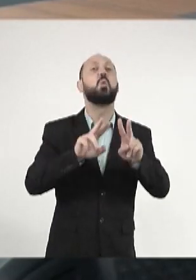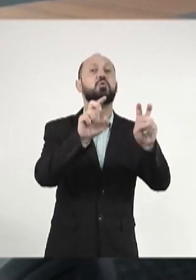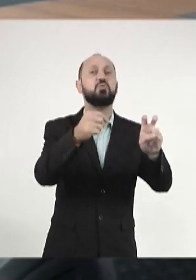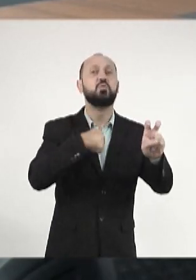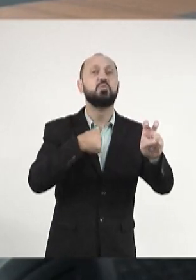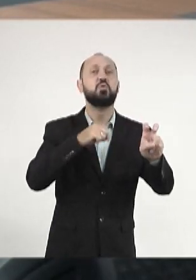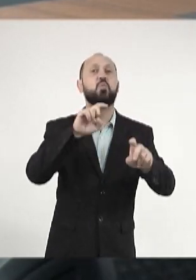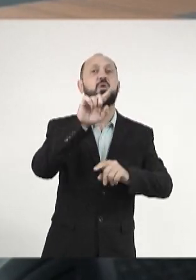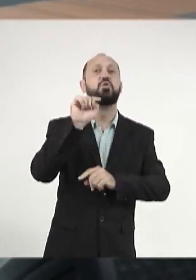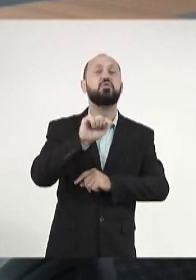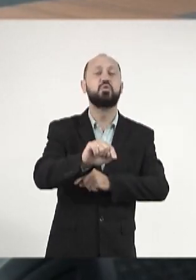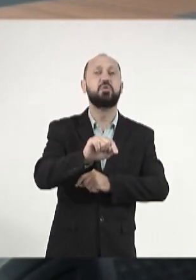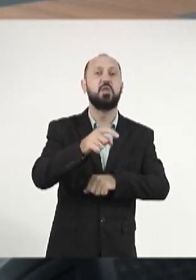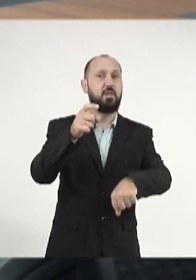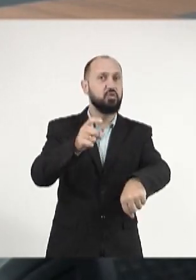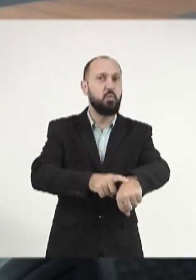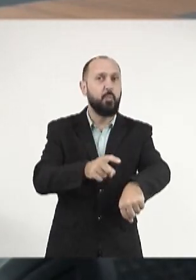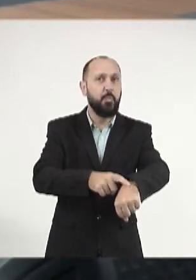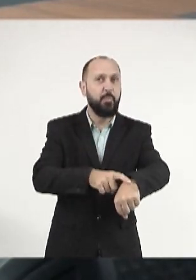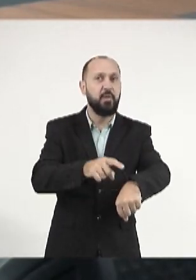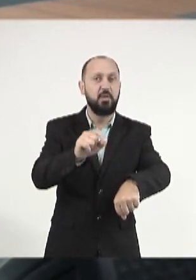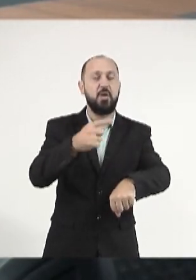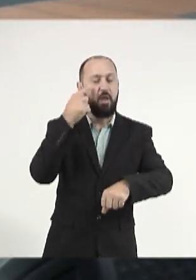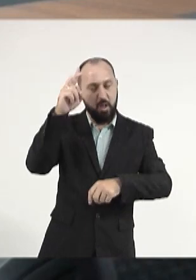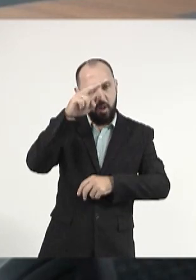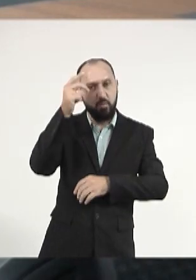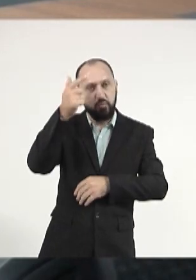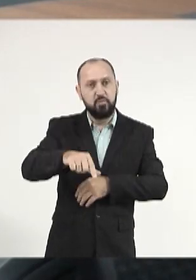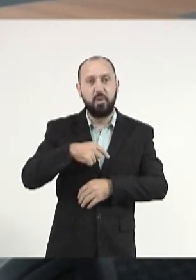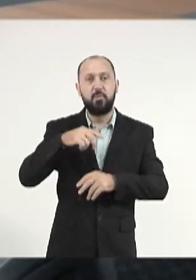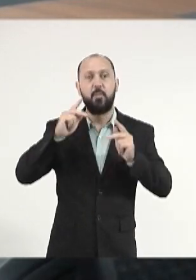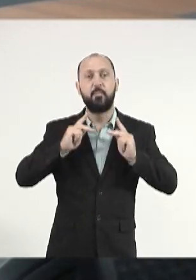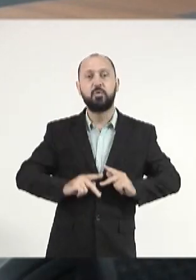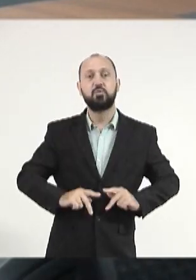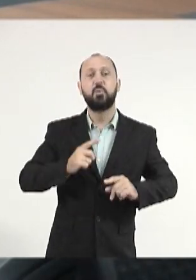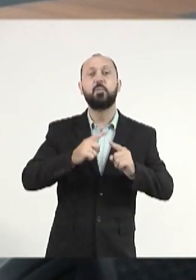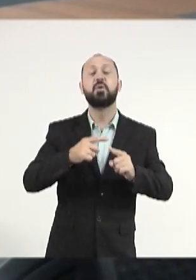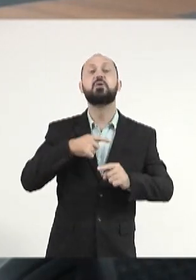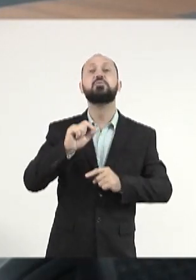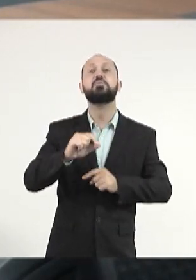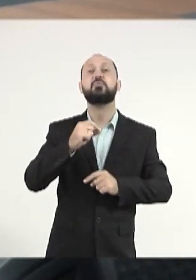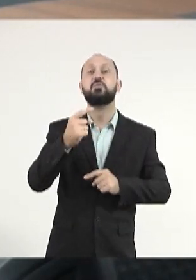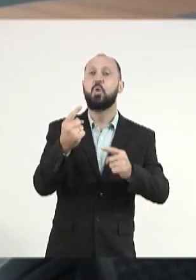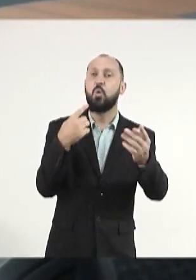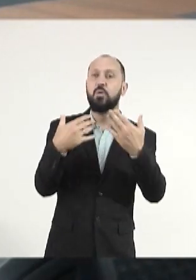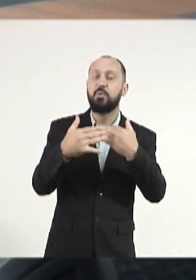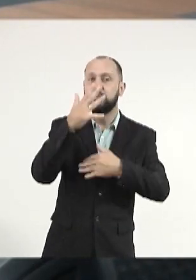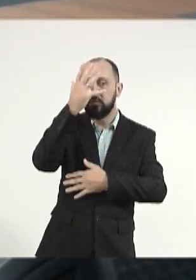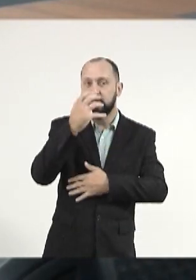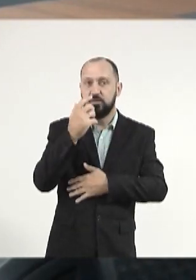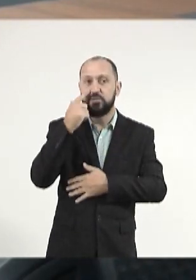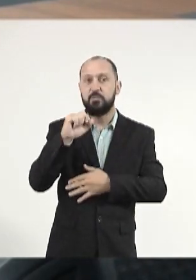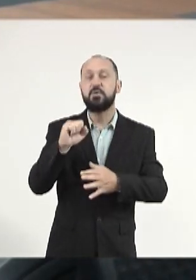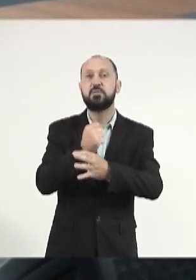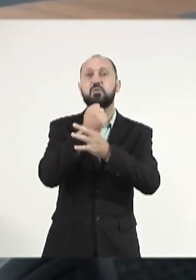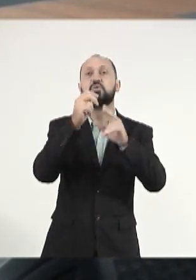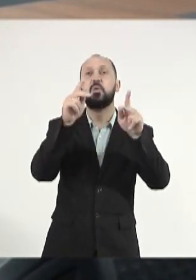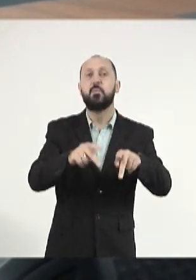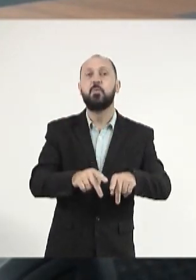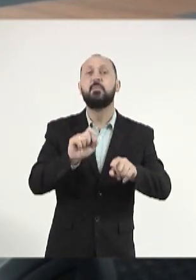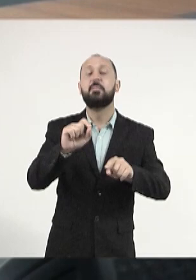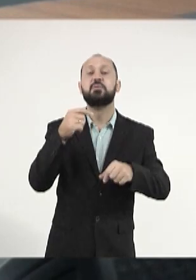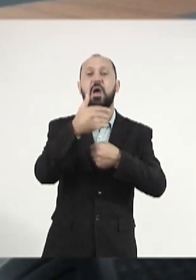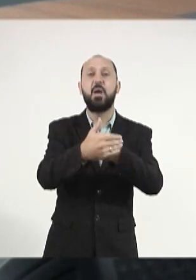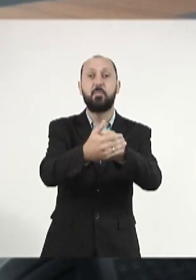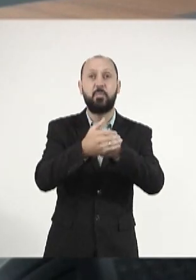isso que eu questionei neste momento e reitero aqui a minha posição, porque nós temos que fazer um debate sério sobre a segurança pública, mas é para